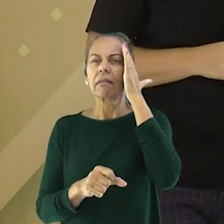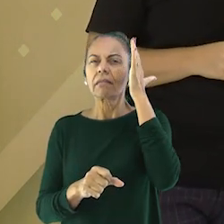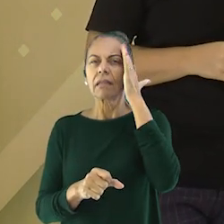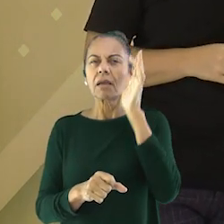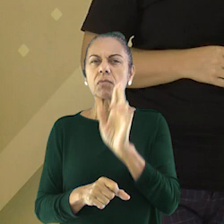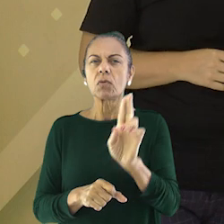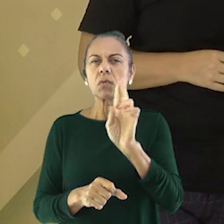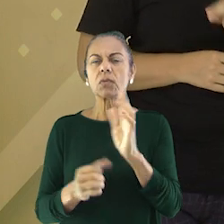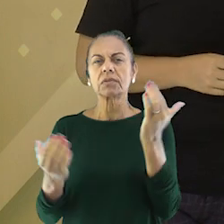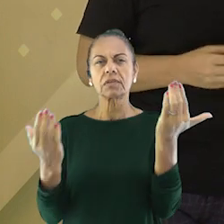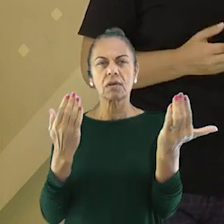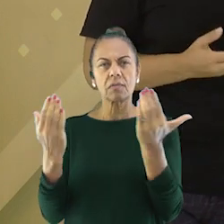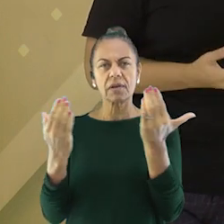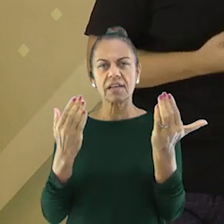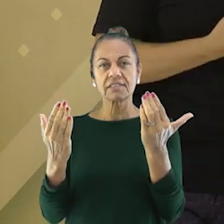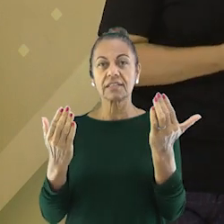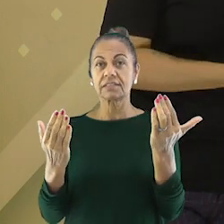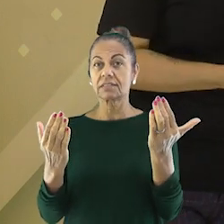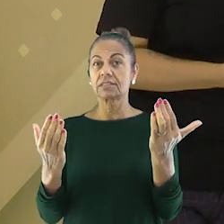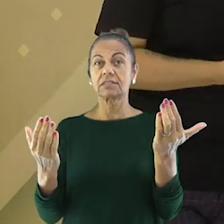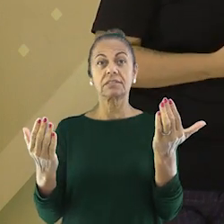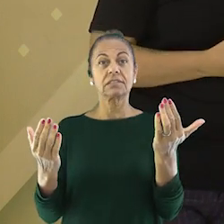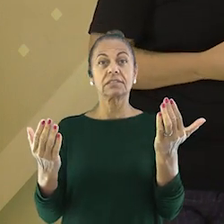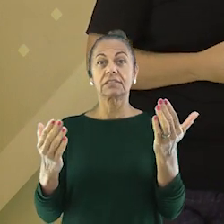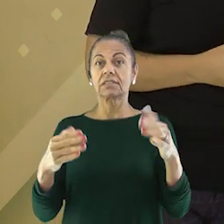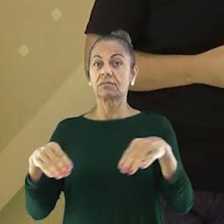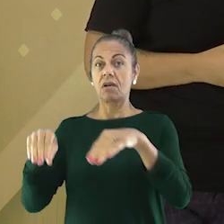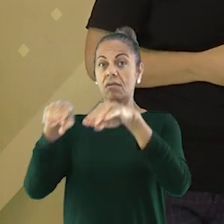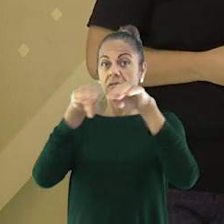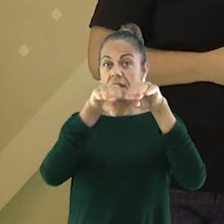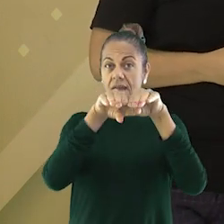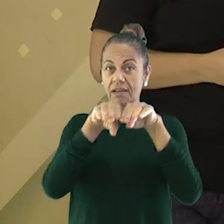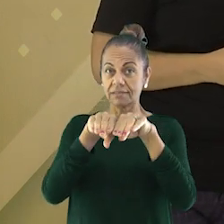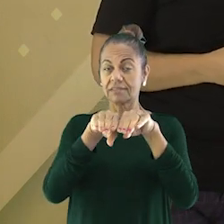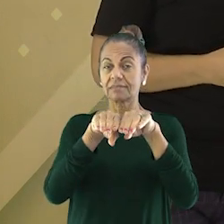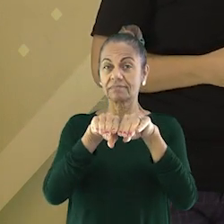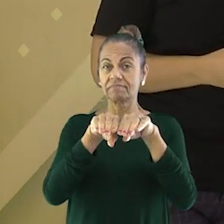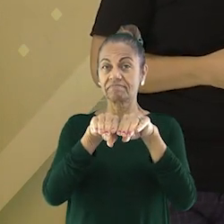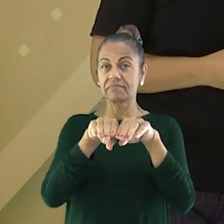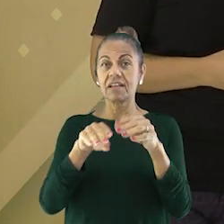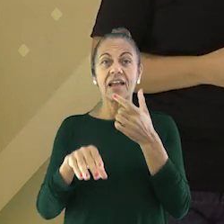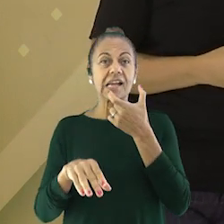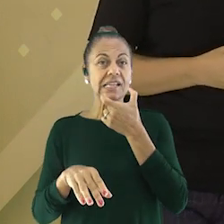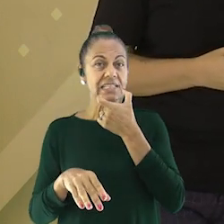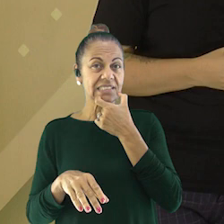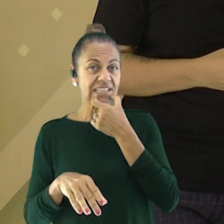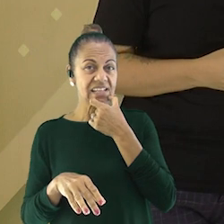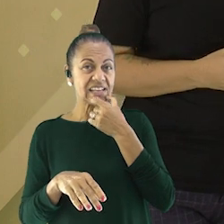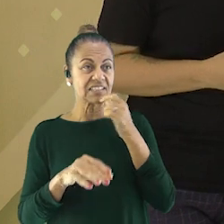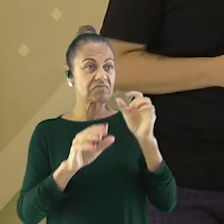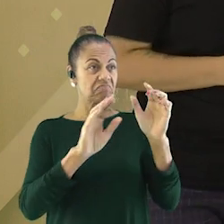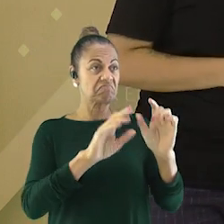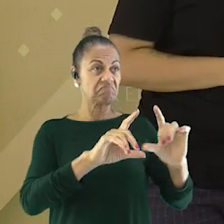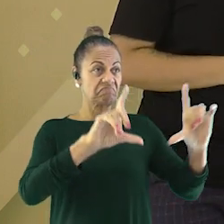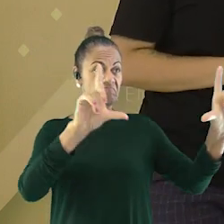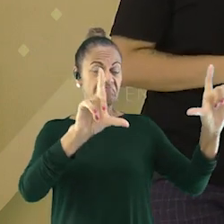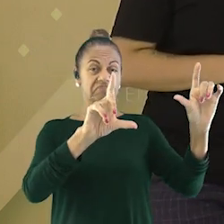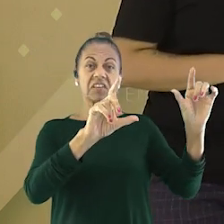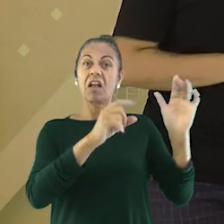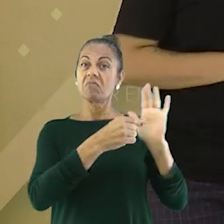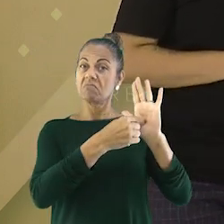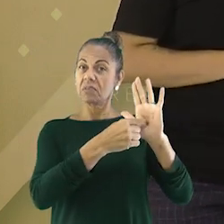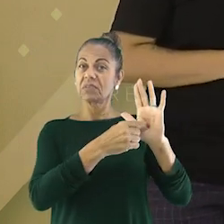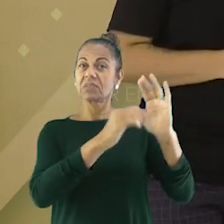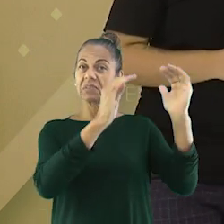Entendemos o uso das comparações de igualdade, com o uso do as, adjective e as. Vimos